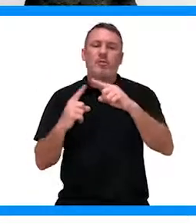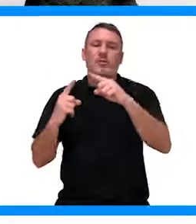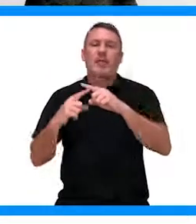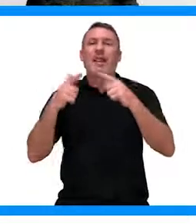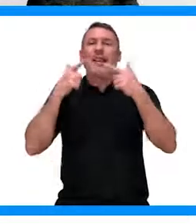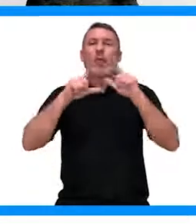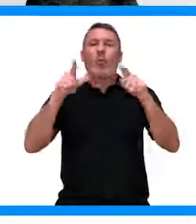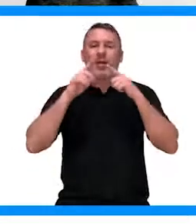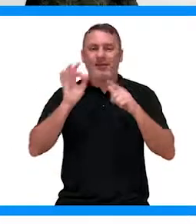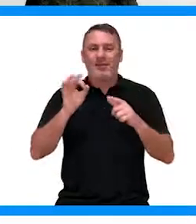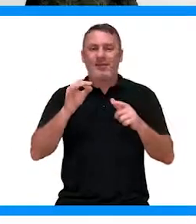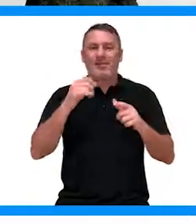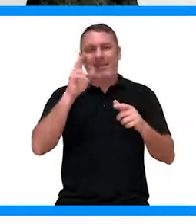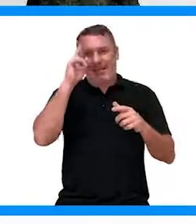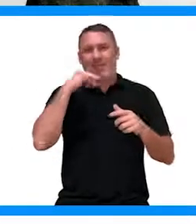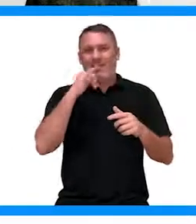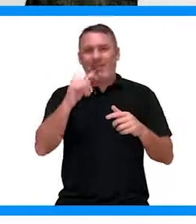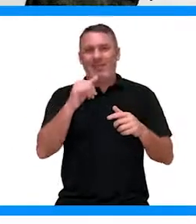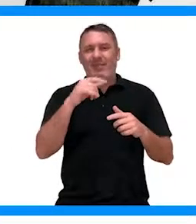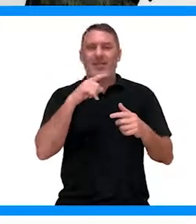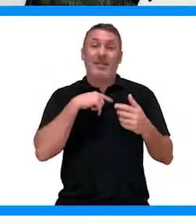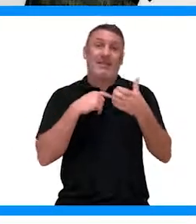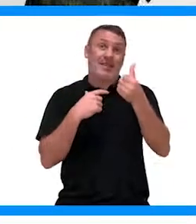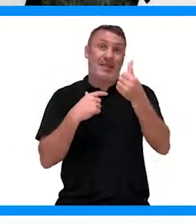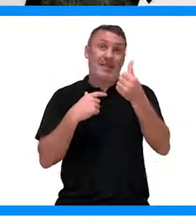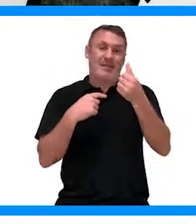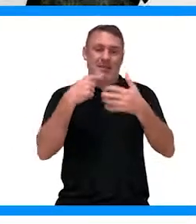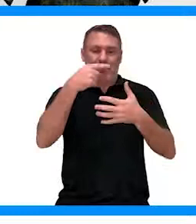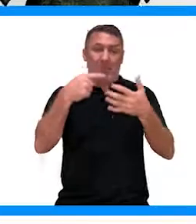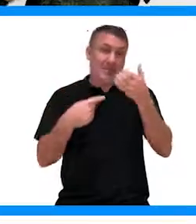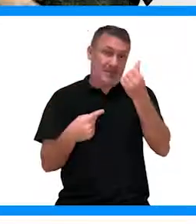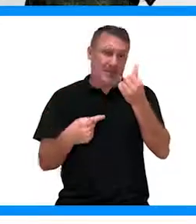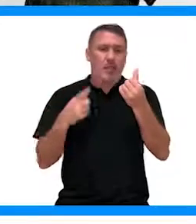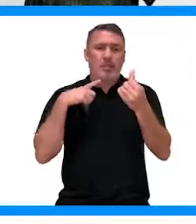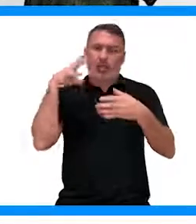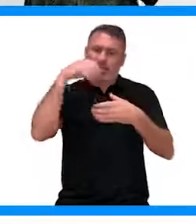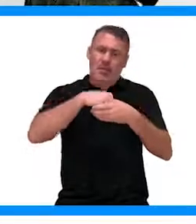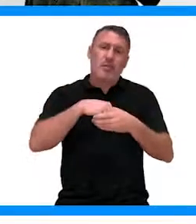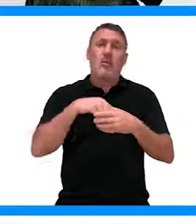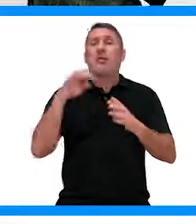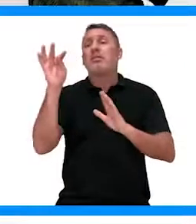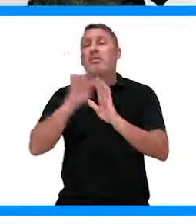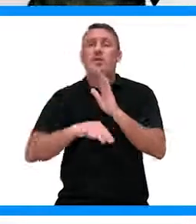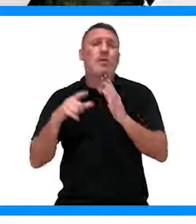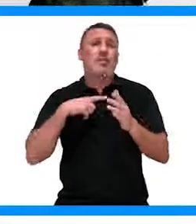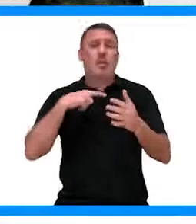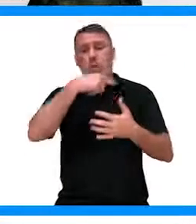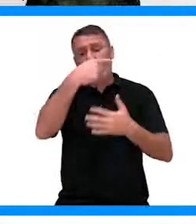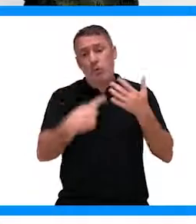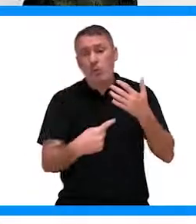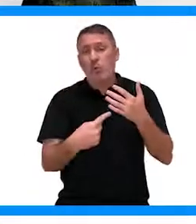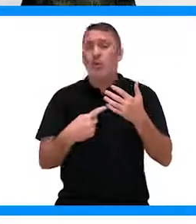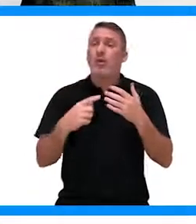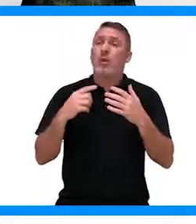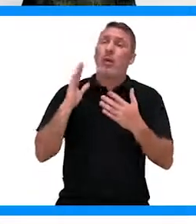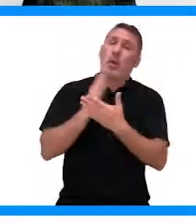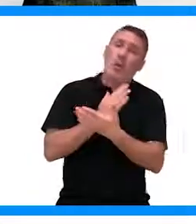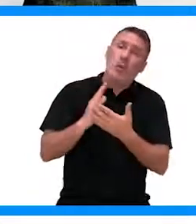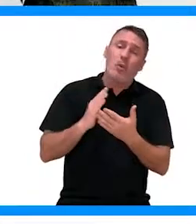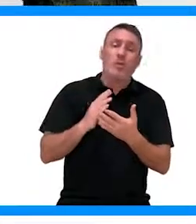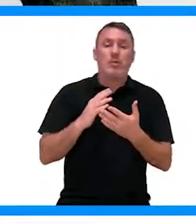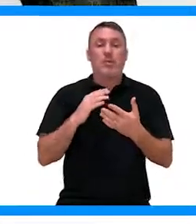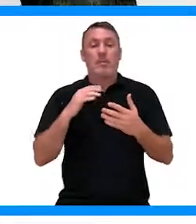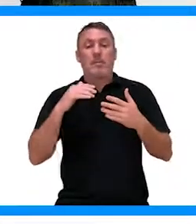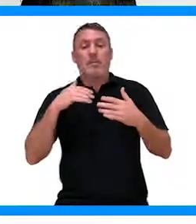várias funções da linguagem. Foi o que eu disse. Pode ser que um único texto tenha várias funções da linguagem. São 6,